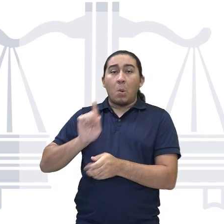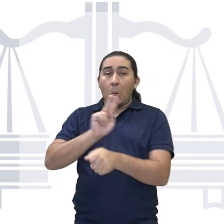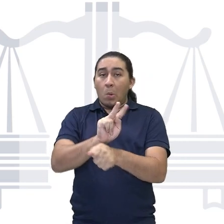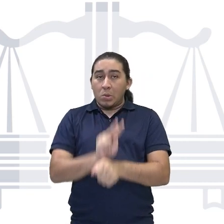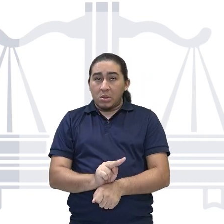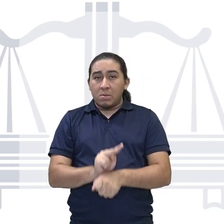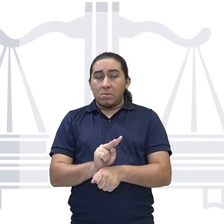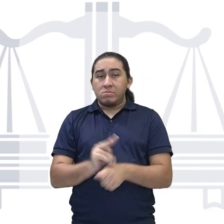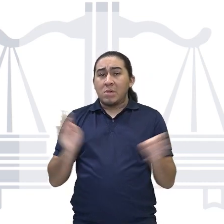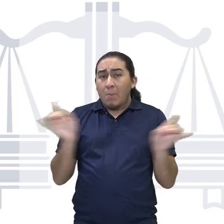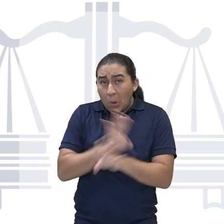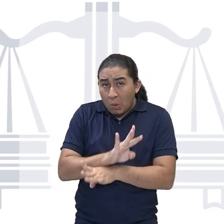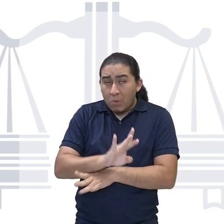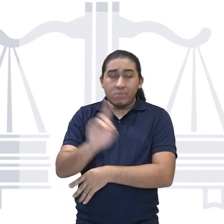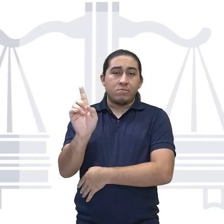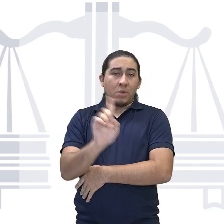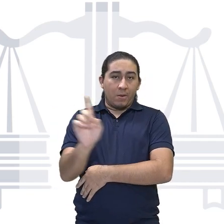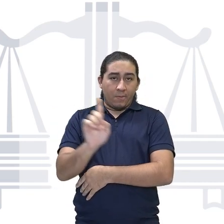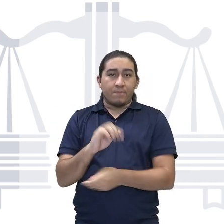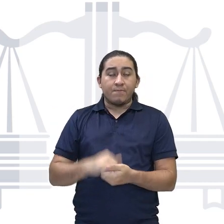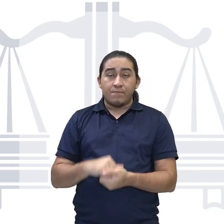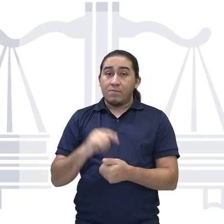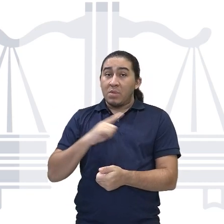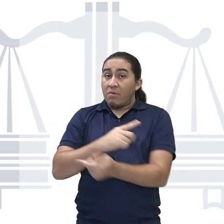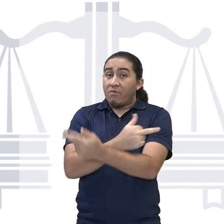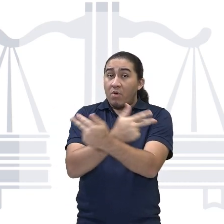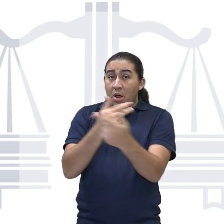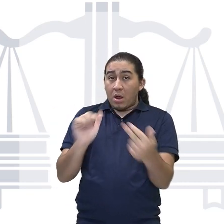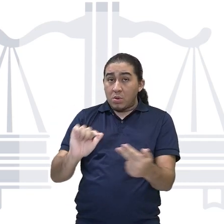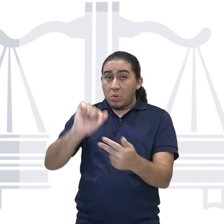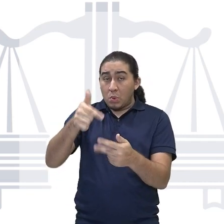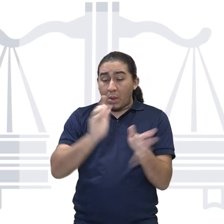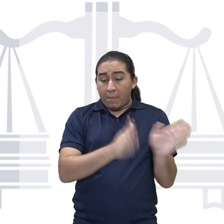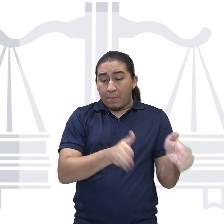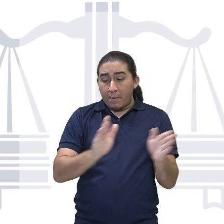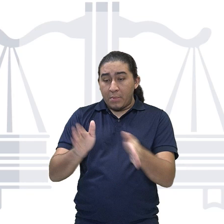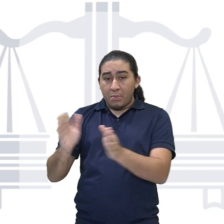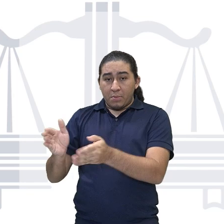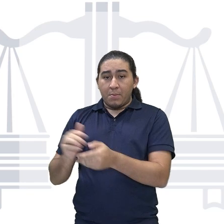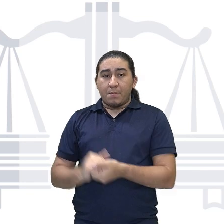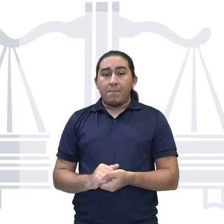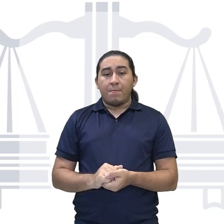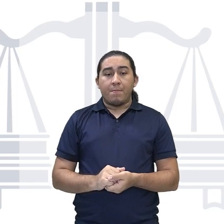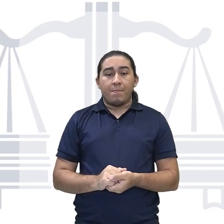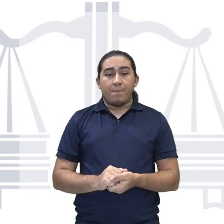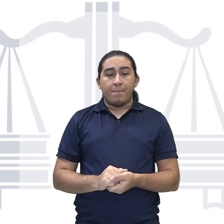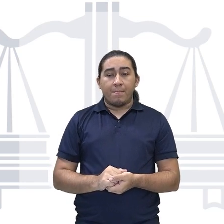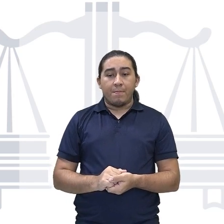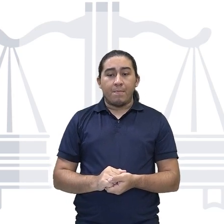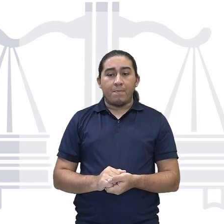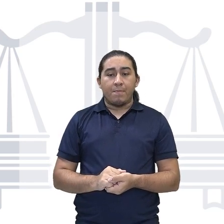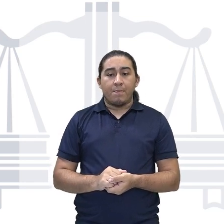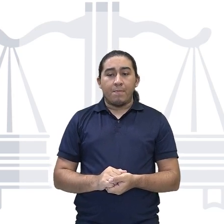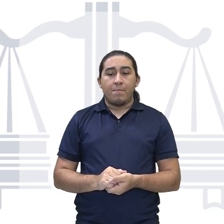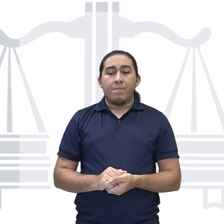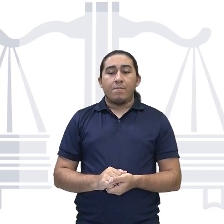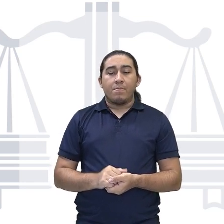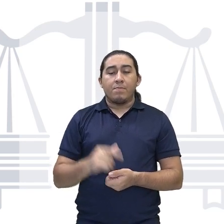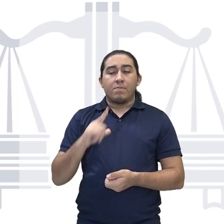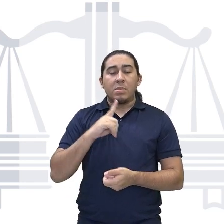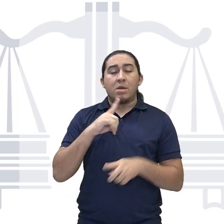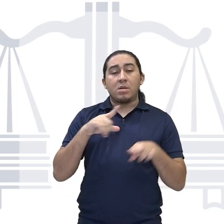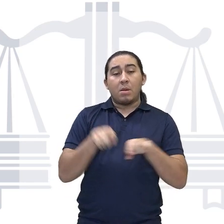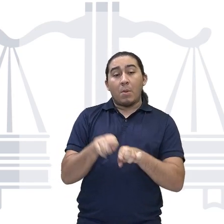para por aí, Nem mesmo resumido, ainda tem mais uma etapa, que é a validação. A gente segmentou aqui como